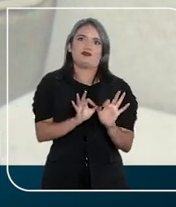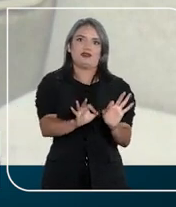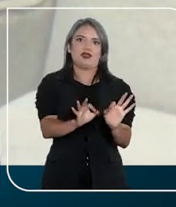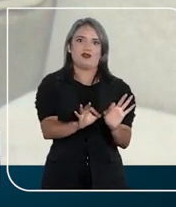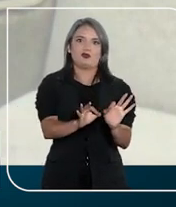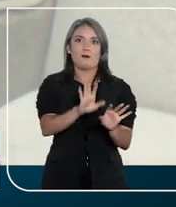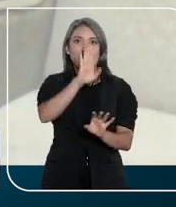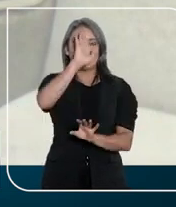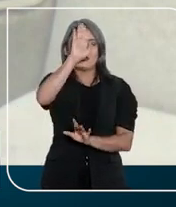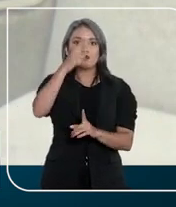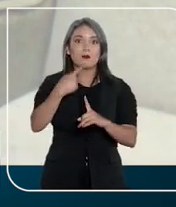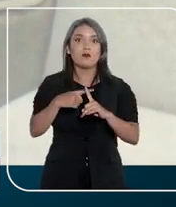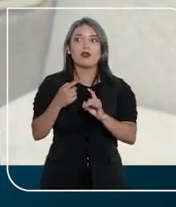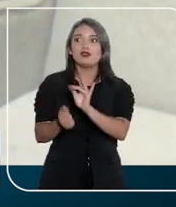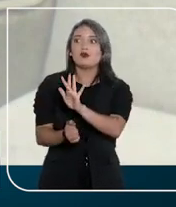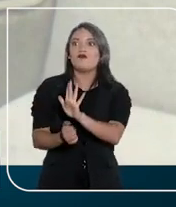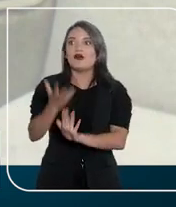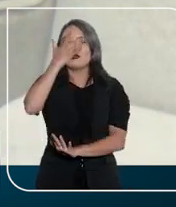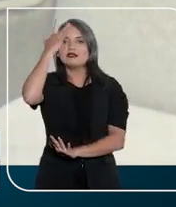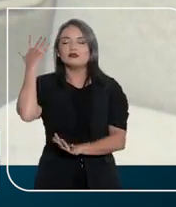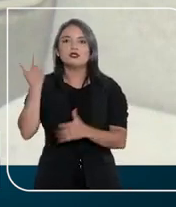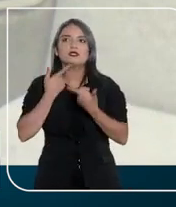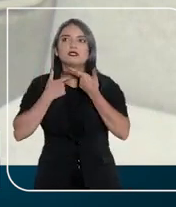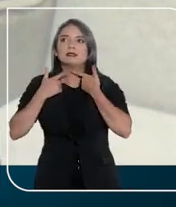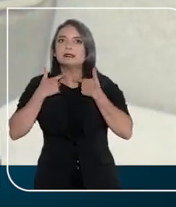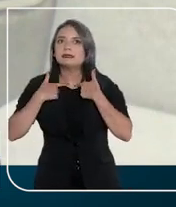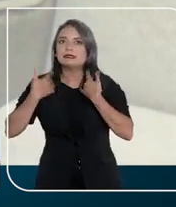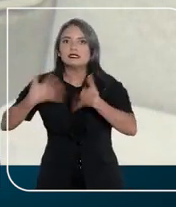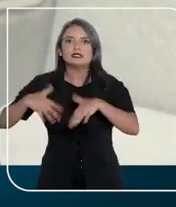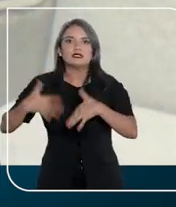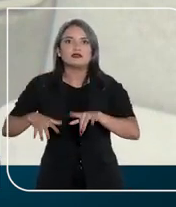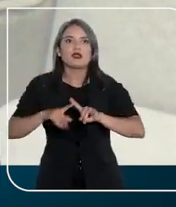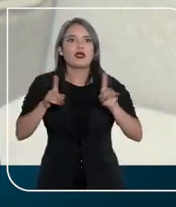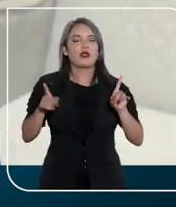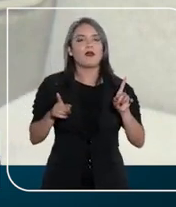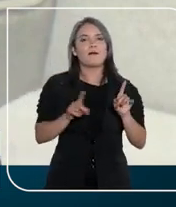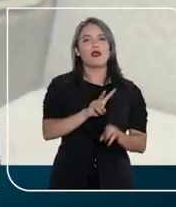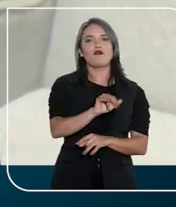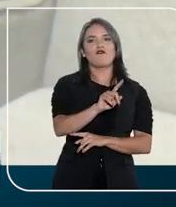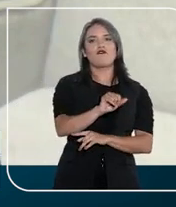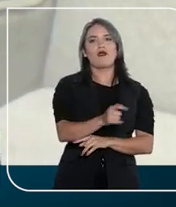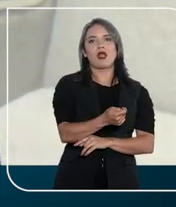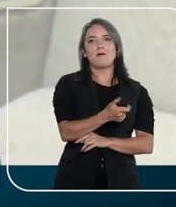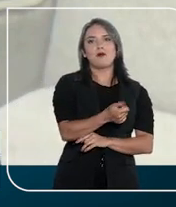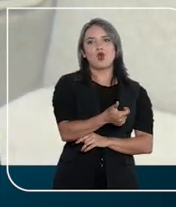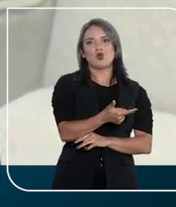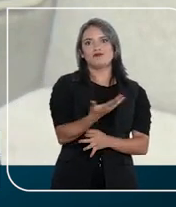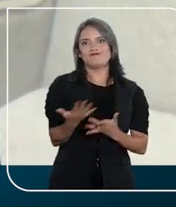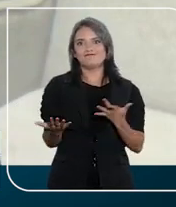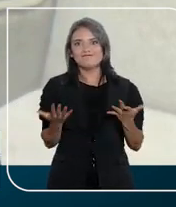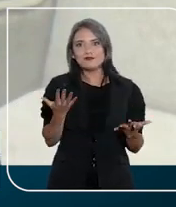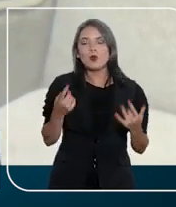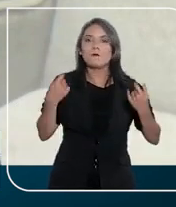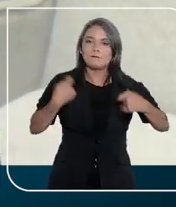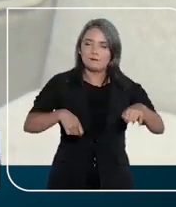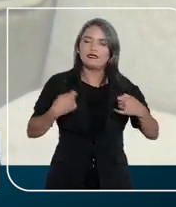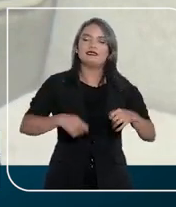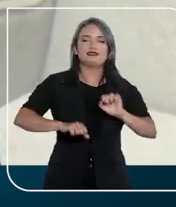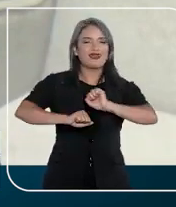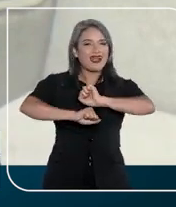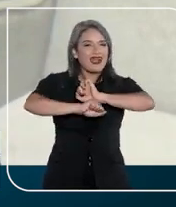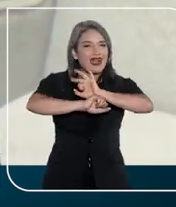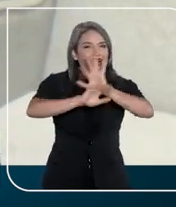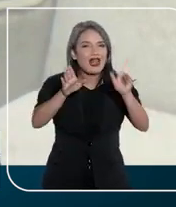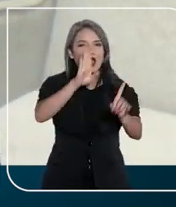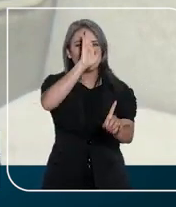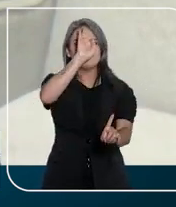poucas as oportunidades, né? Isso acontece na licitação, isso acontece no concurso. E a objetividade, no caso aí